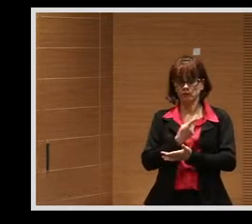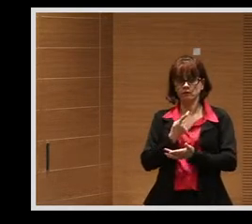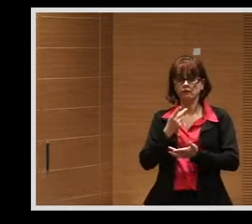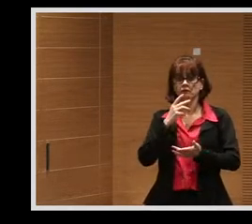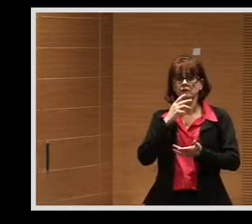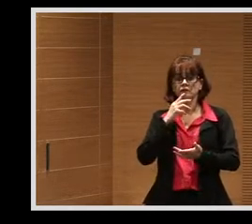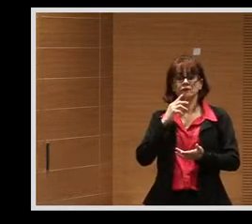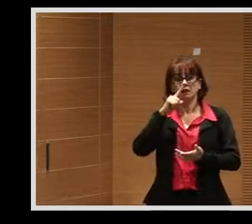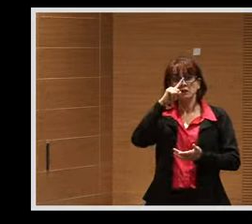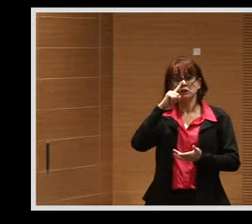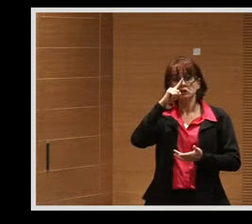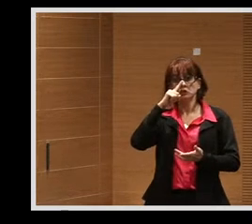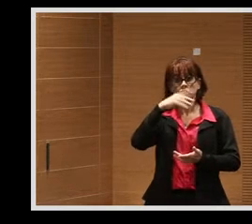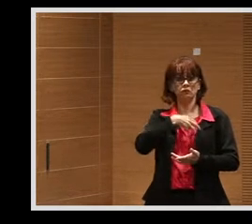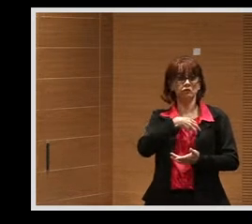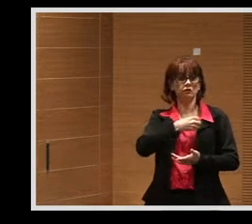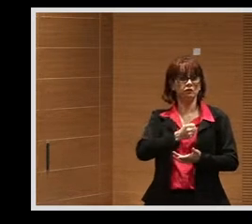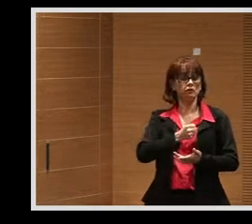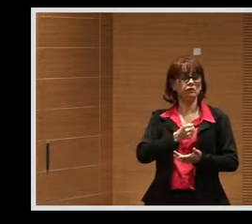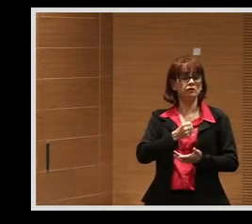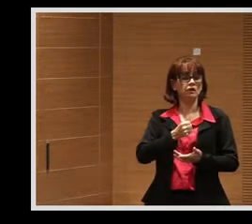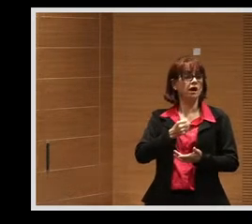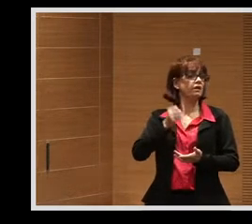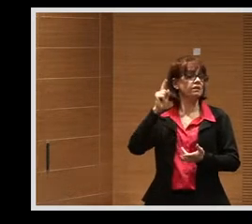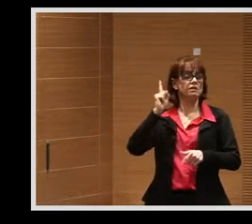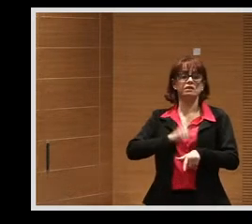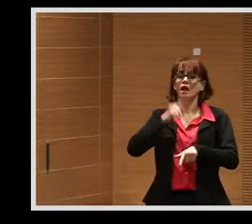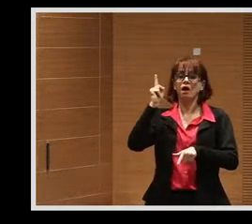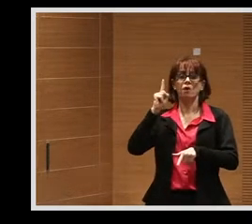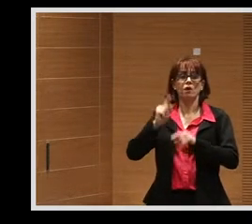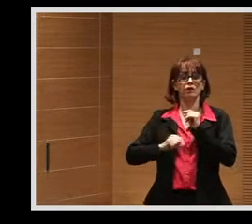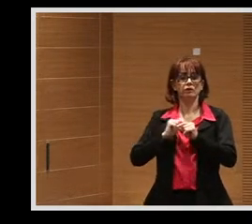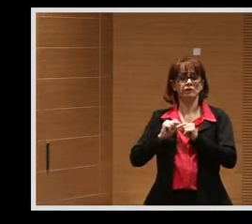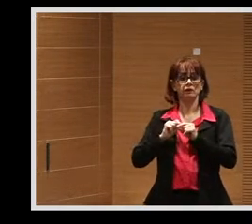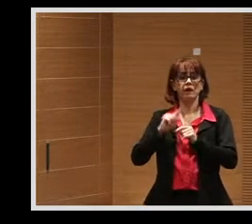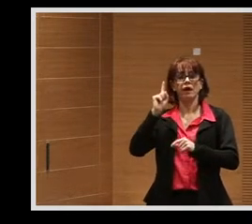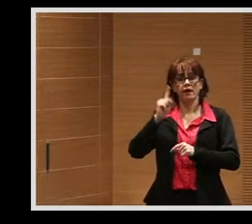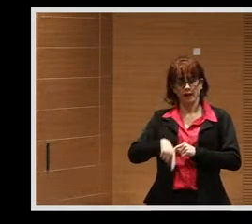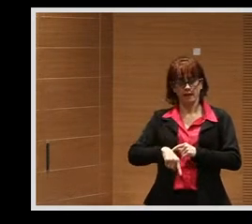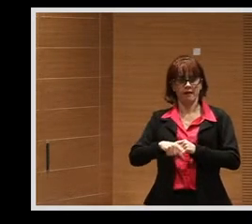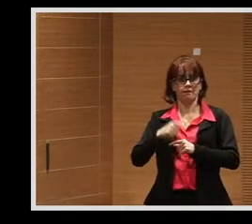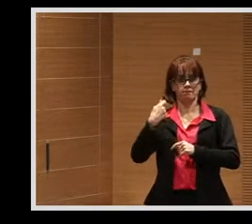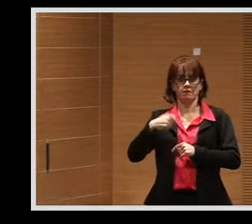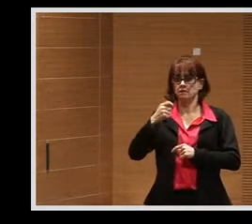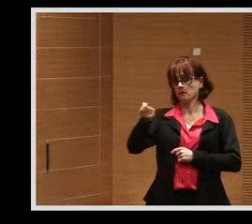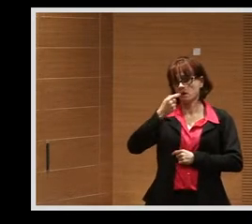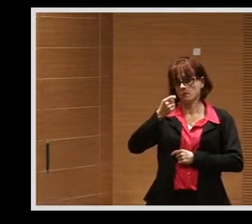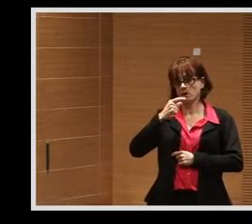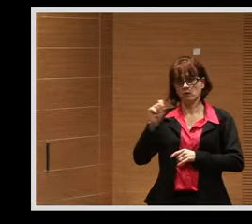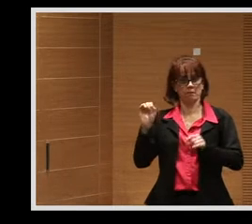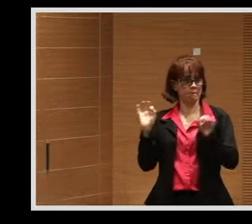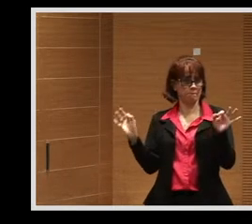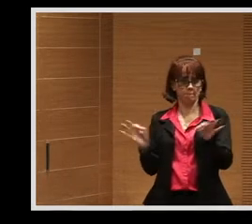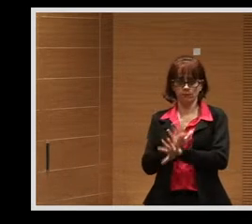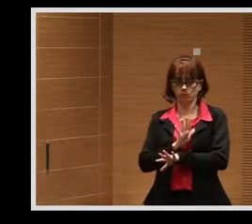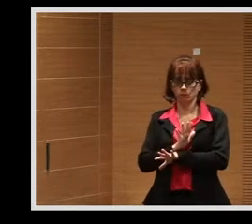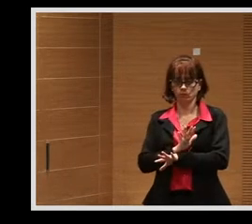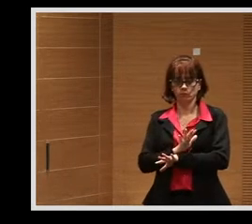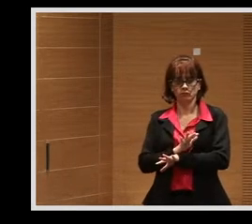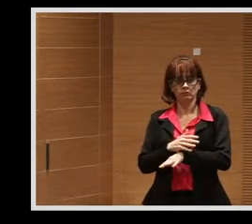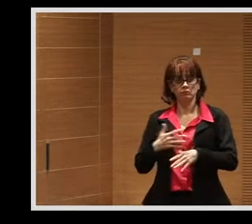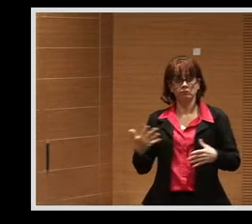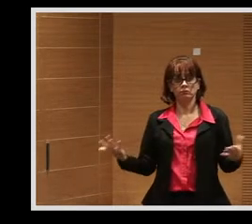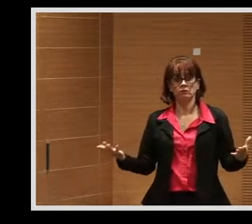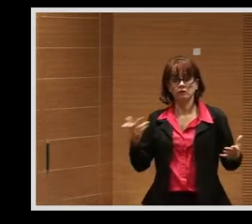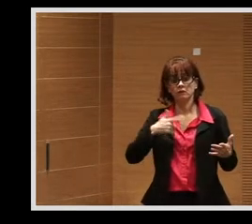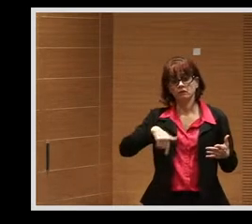palavra risco de suicídio, codifica e legitima psicofármaco. Acabou. Né? E a gente sai,